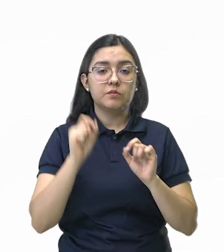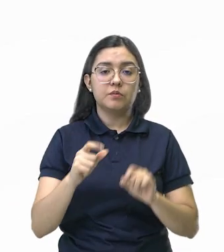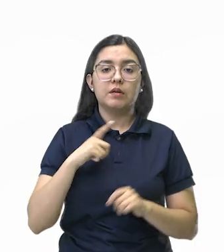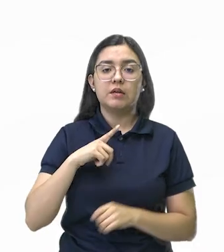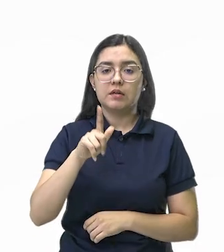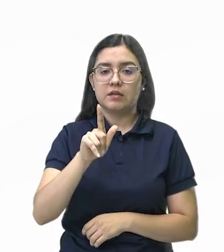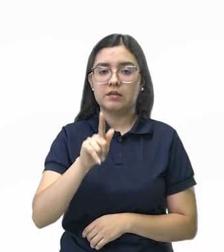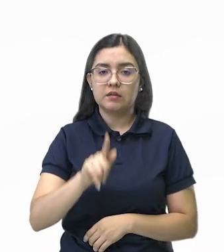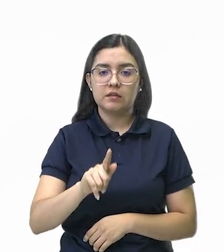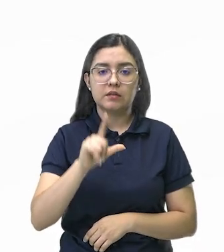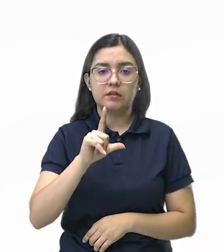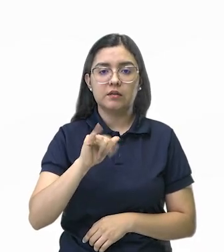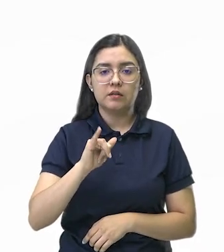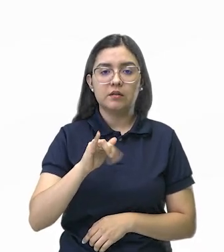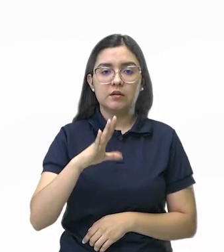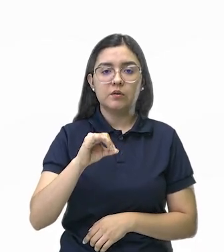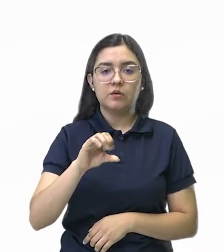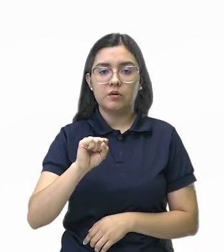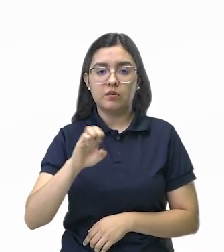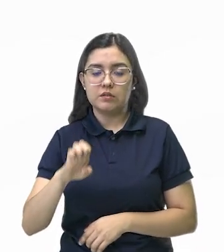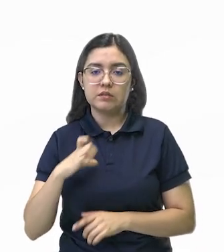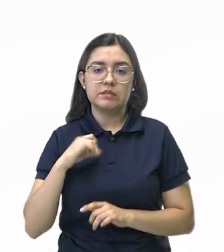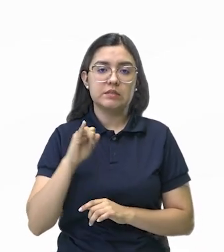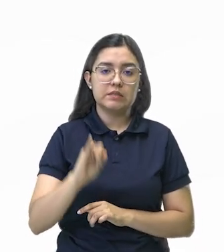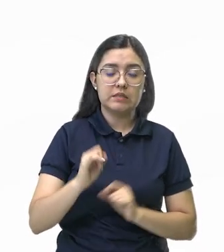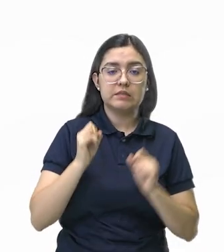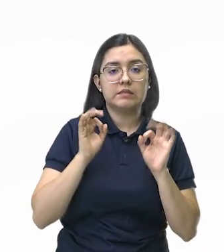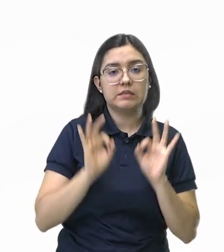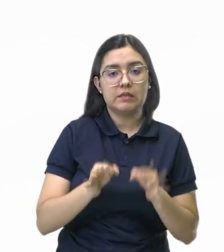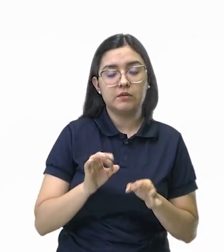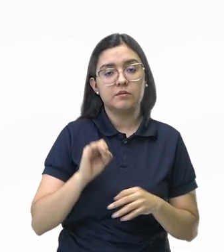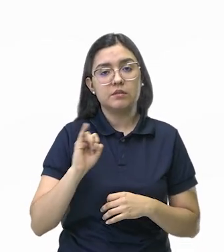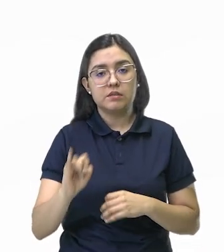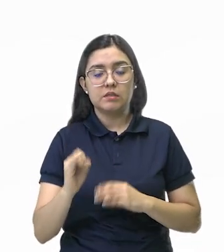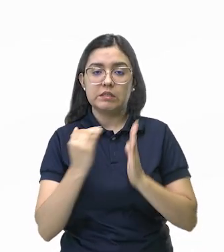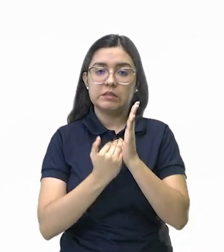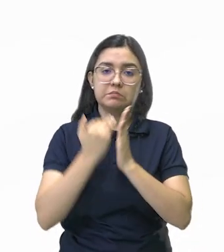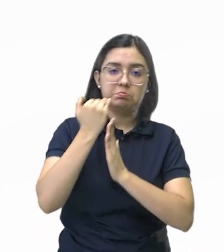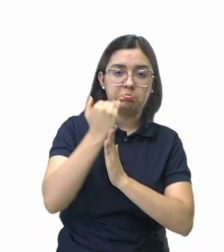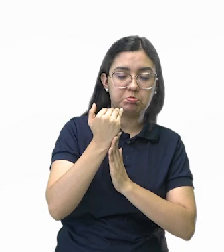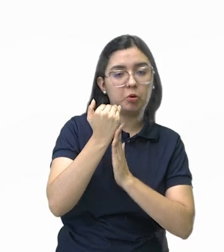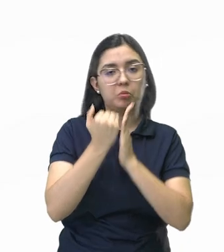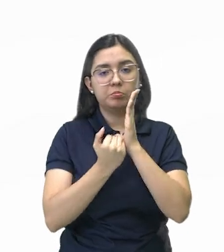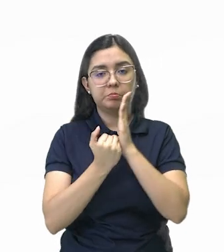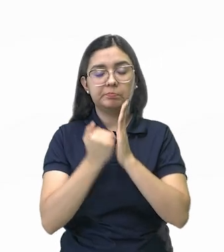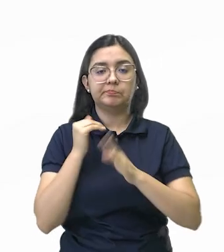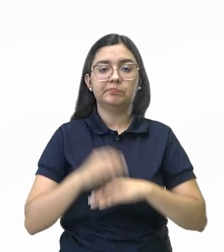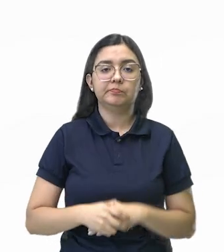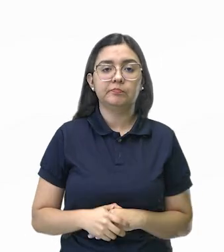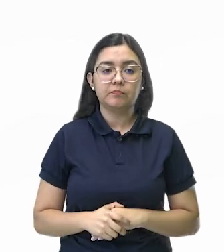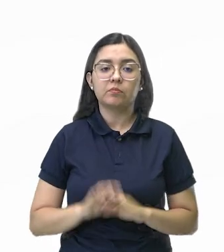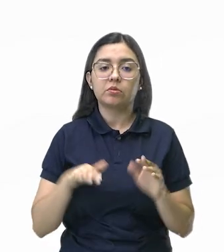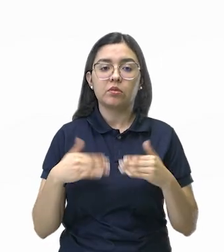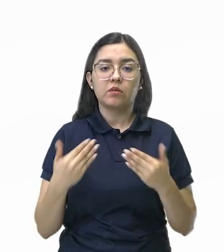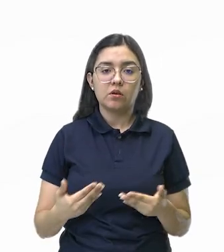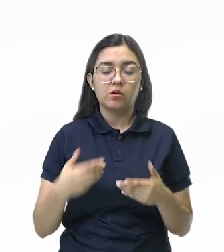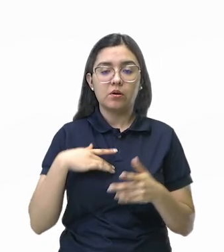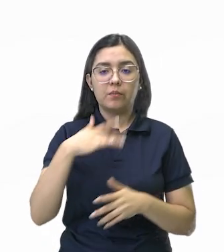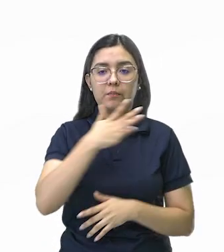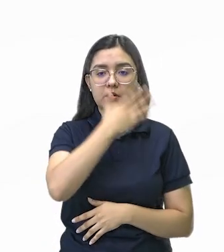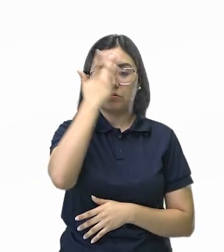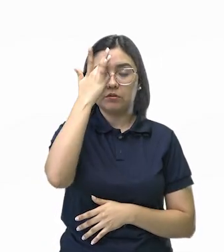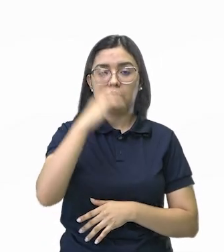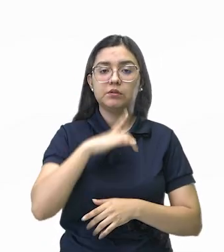no sangue, né, para saber se está no nível correto, né, se não está muito acima do que deveria estar. Bom, e a pessoa que